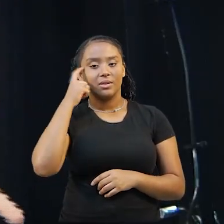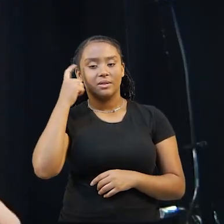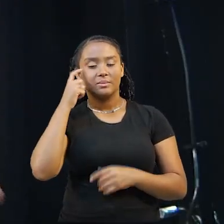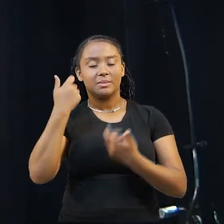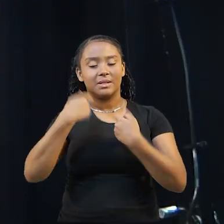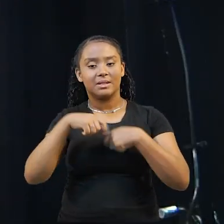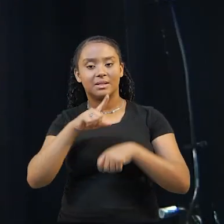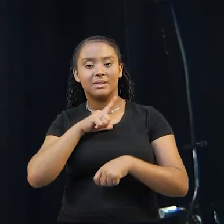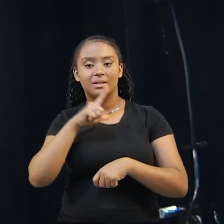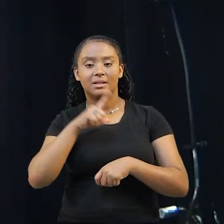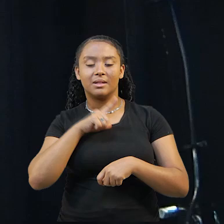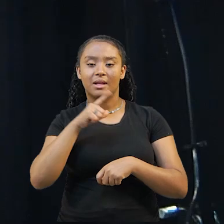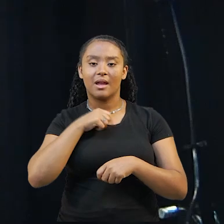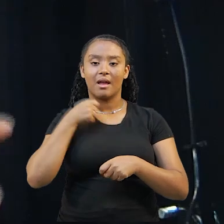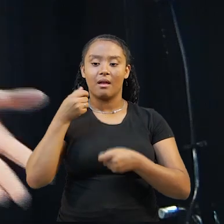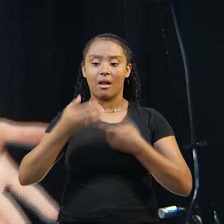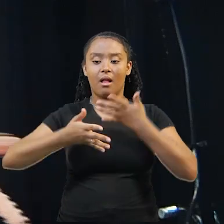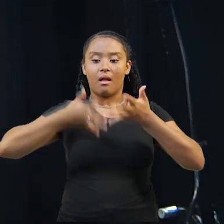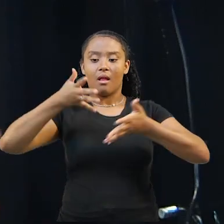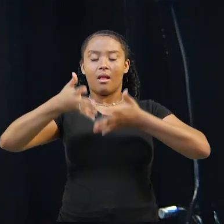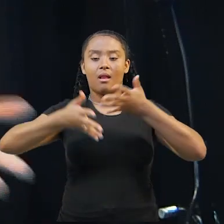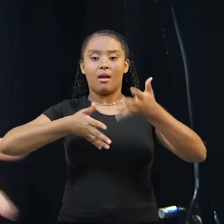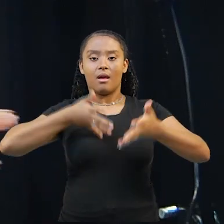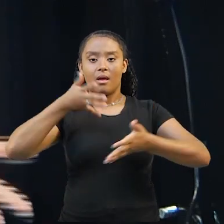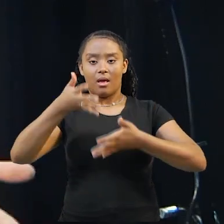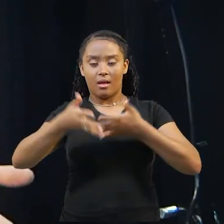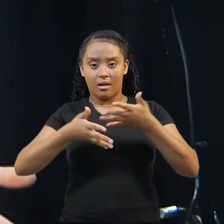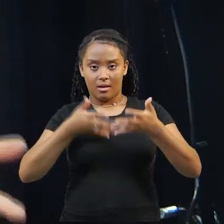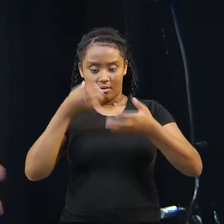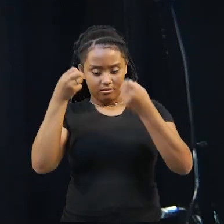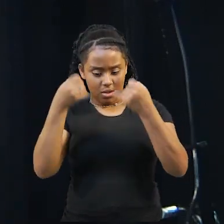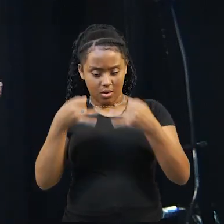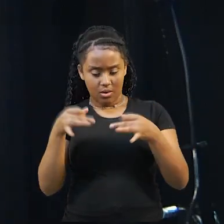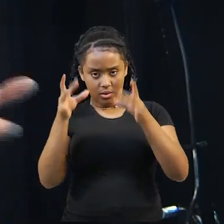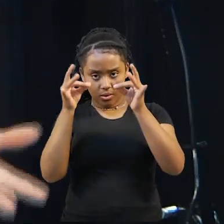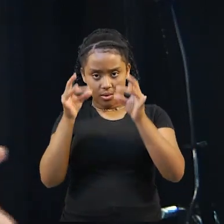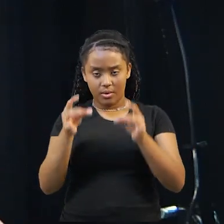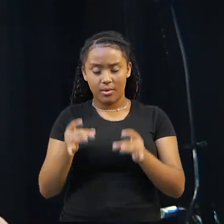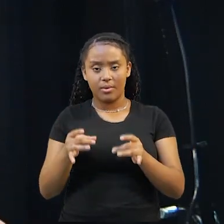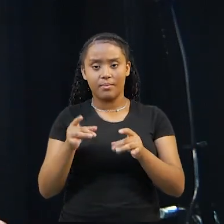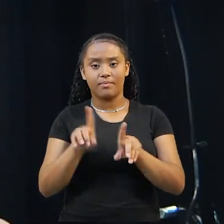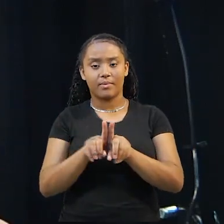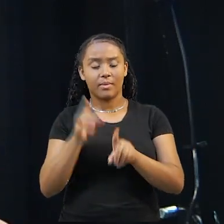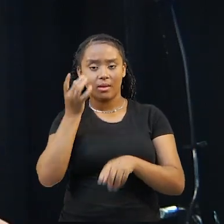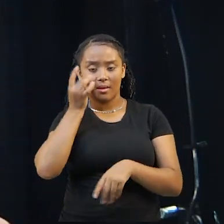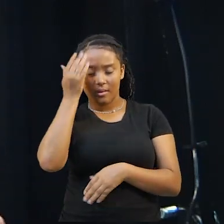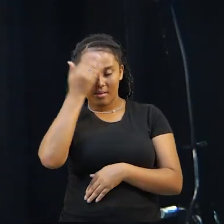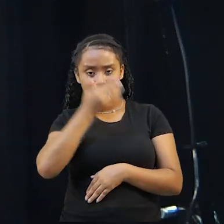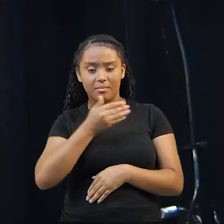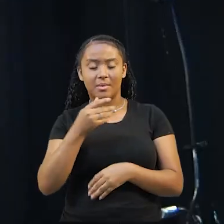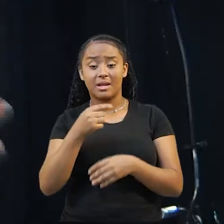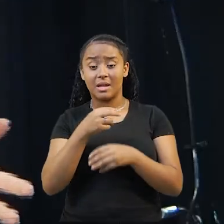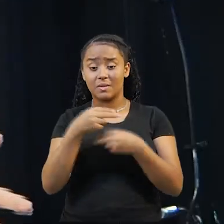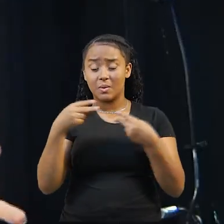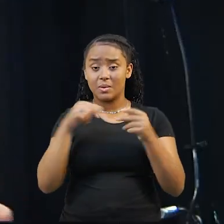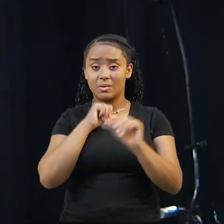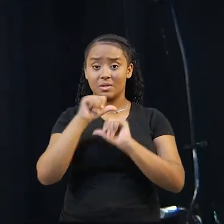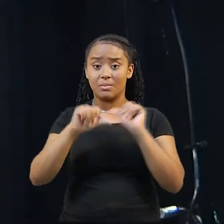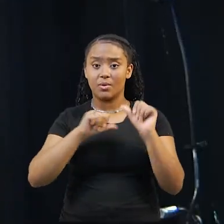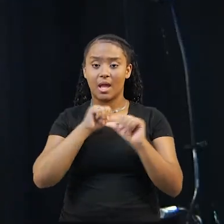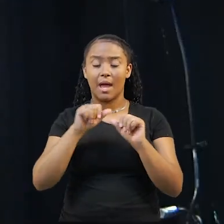que a gente precisa ter argumentos e evidências para que as coisas mudem, né, e trabalhar no convencimento, e não de uma